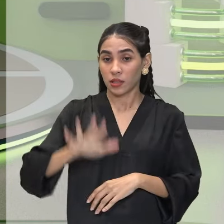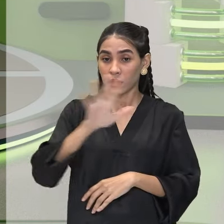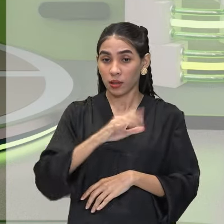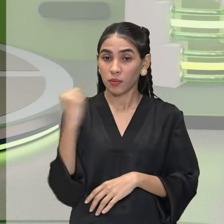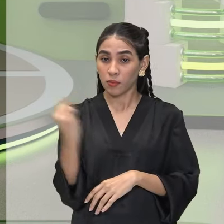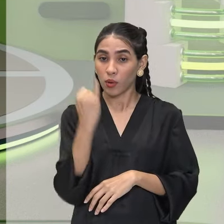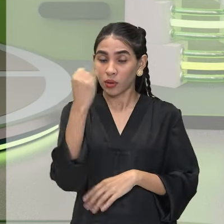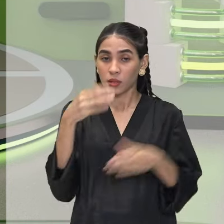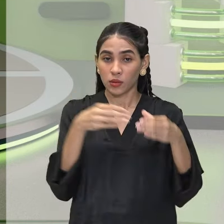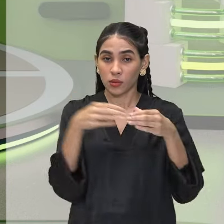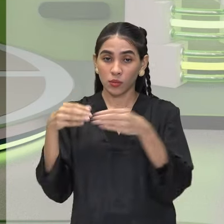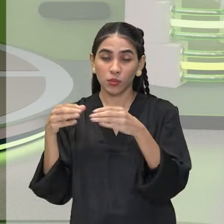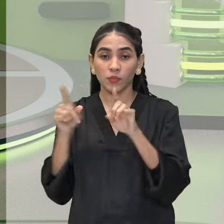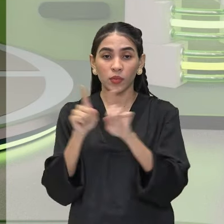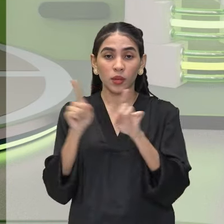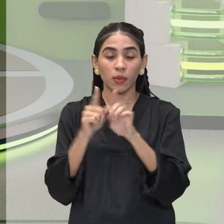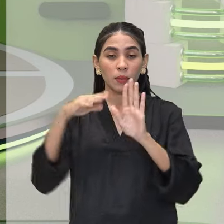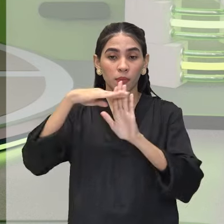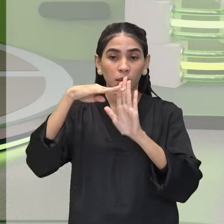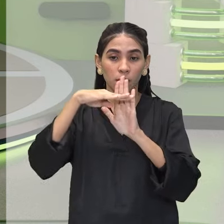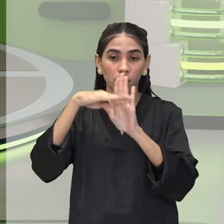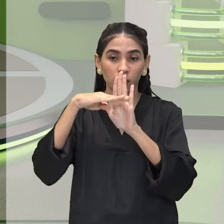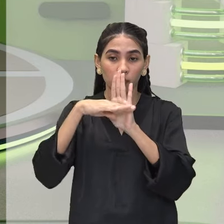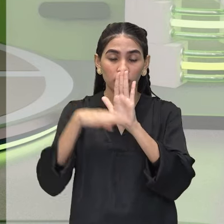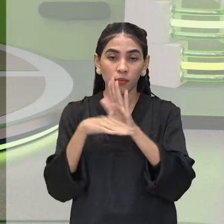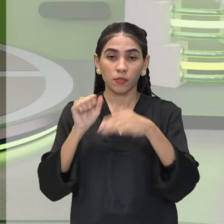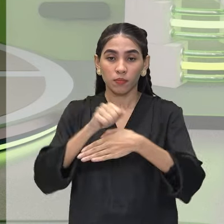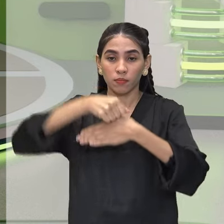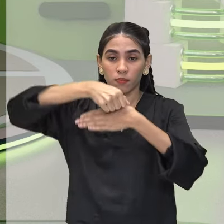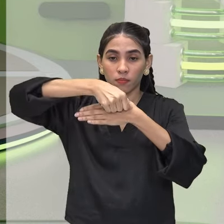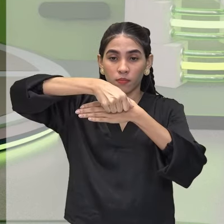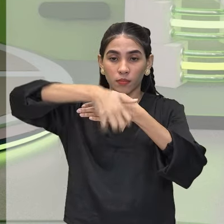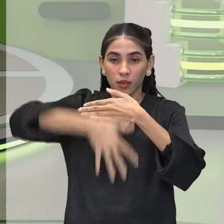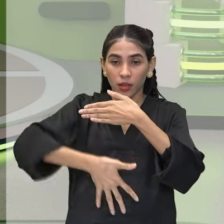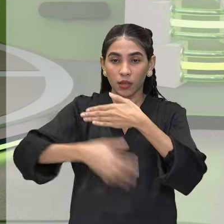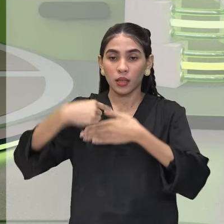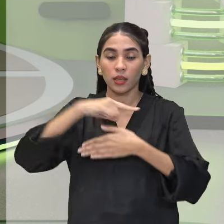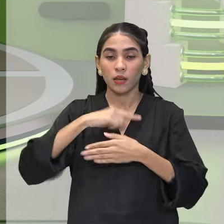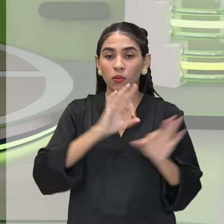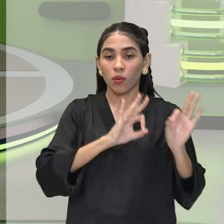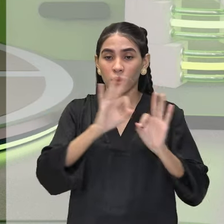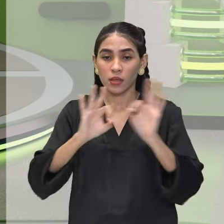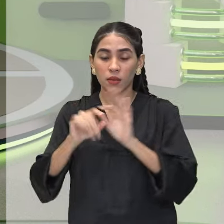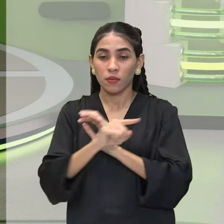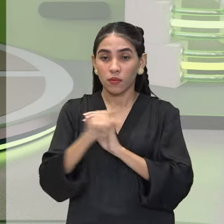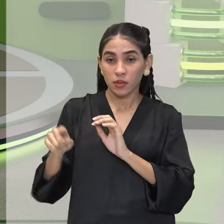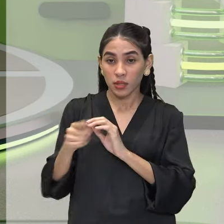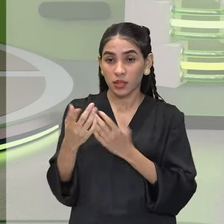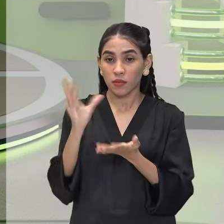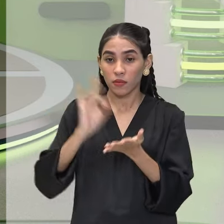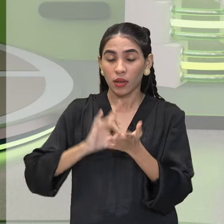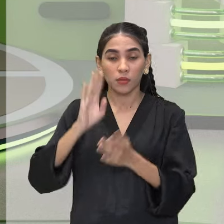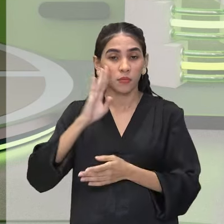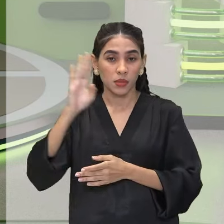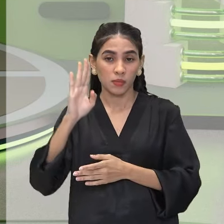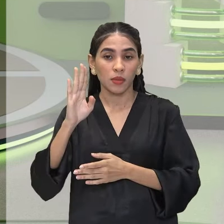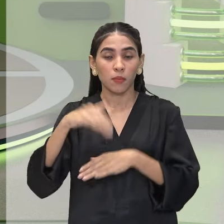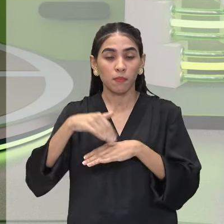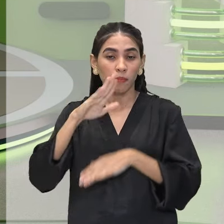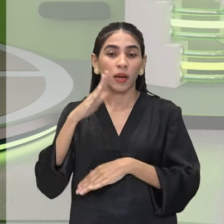desses indivíduos, além da classificação taxonômica dos grupos que eu separei para vocês, que considero como os principais, os